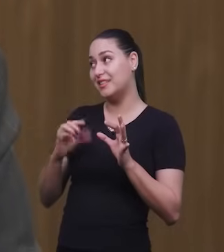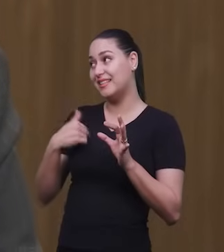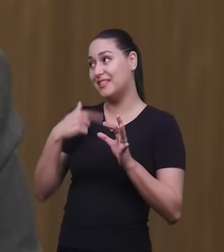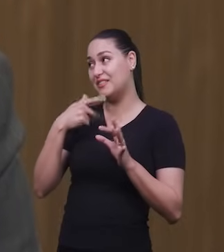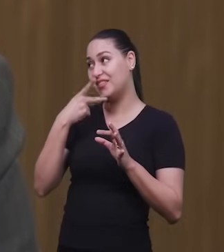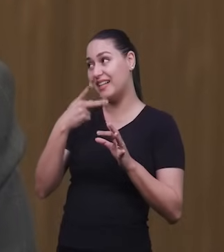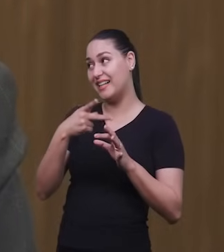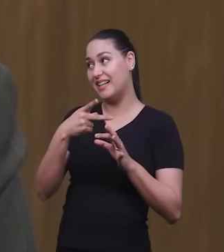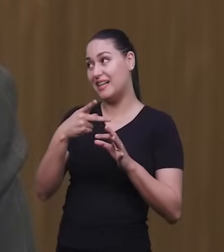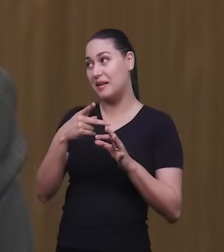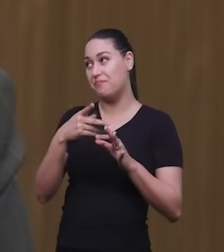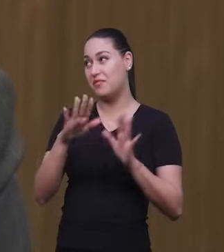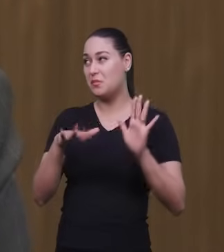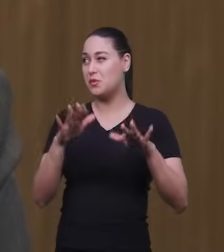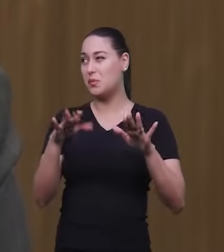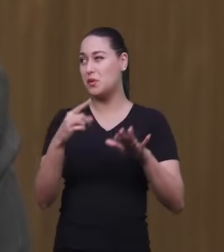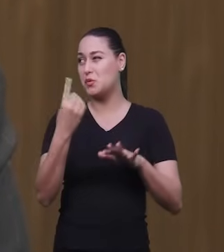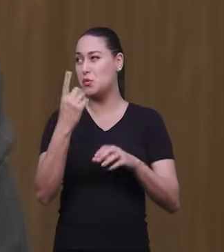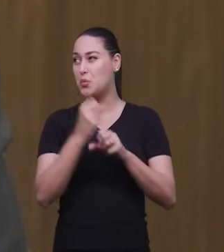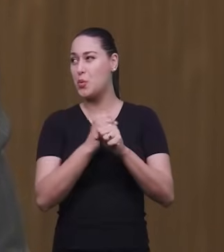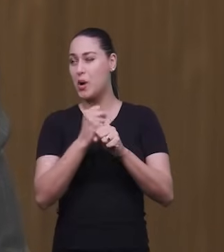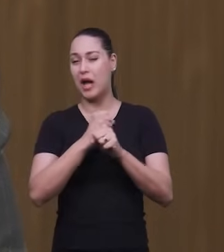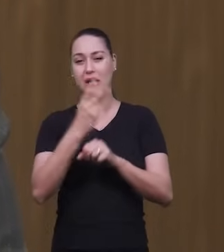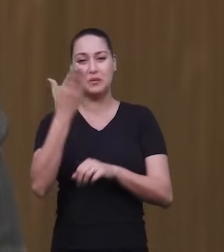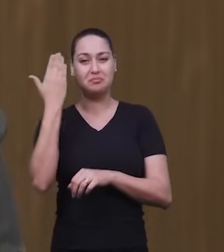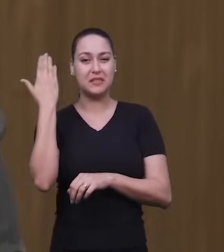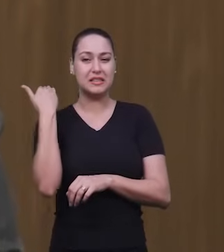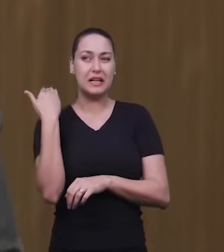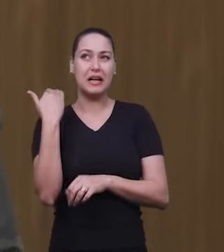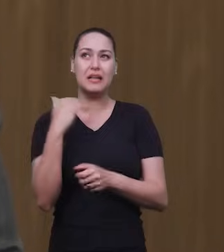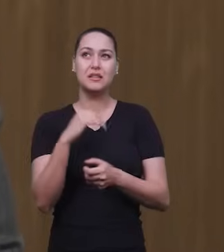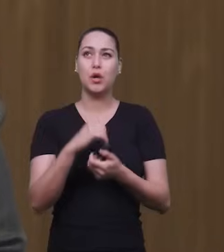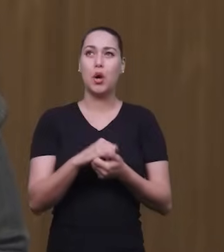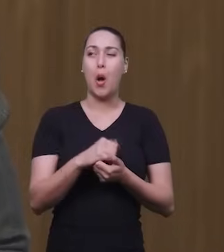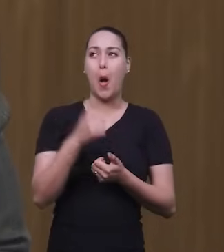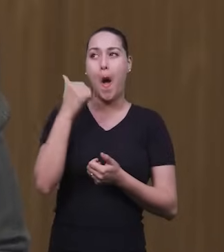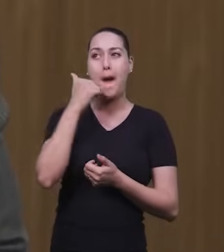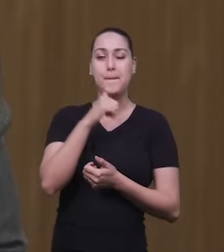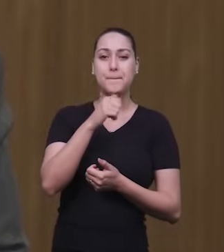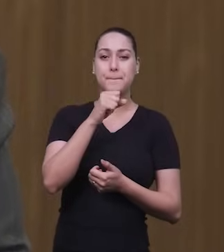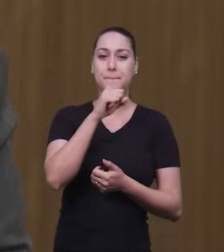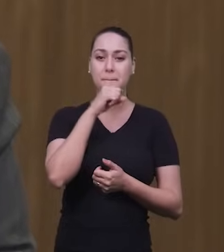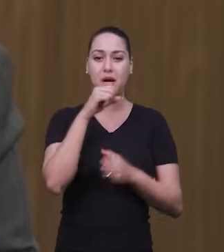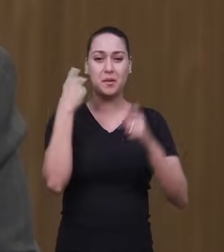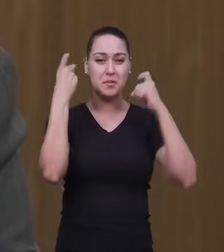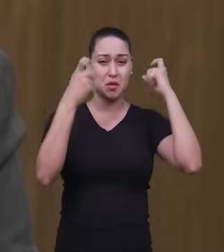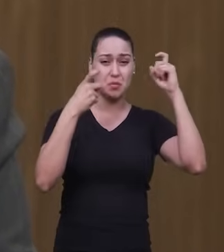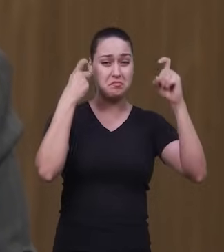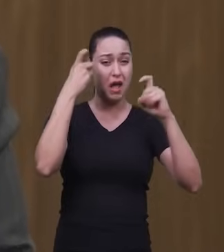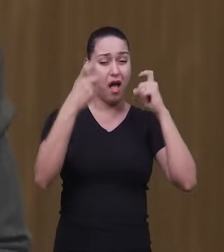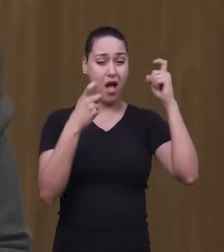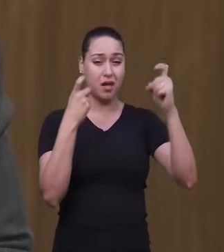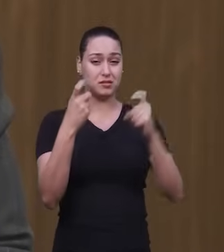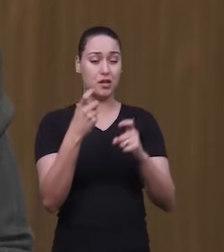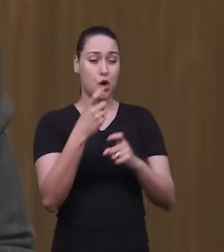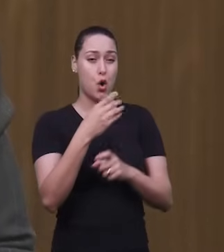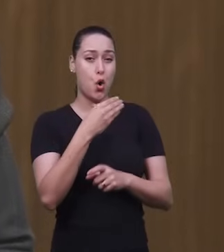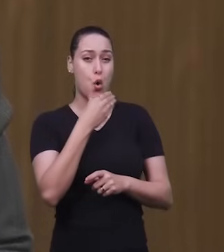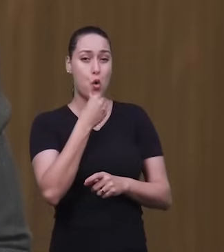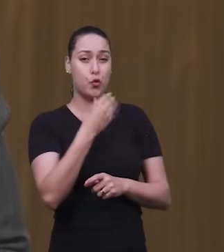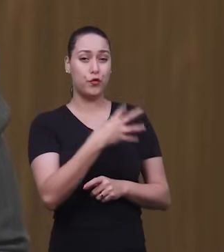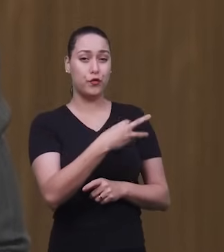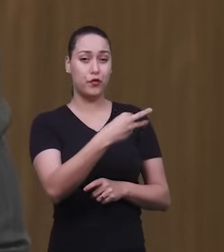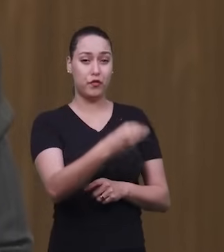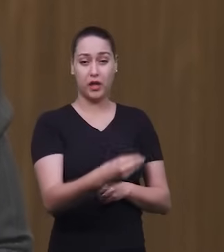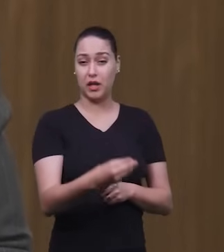mais de um ano atrás, uma mãe ligou muito preocupada porque o o seu filho, já um rapaz, estava tendo